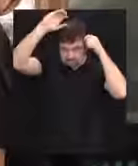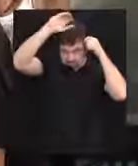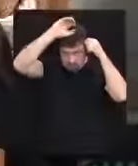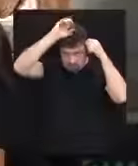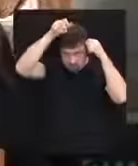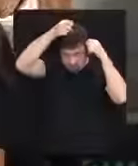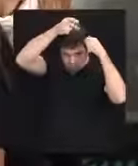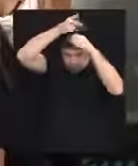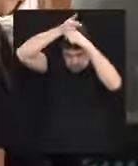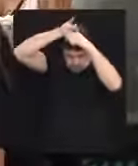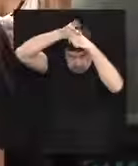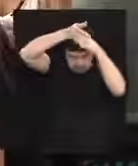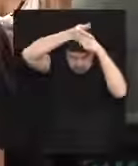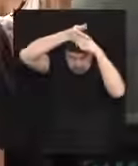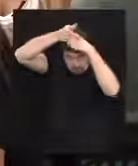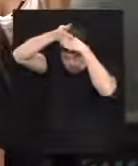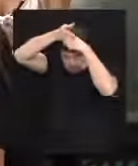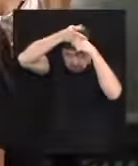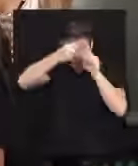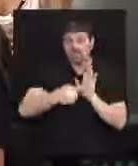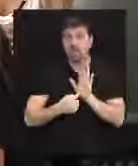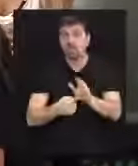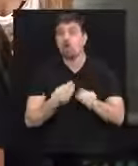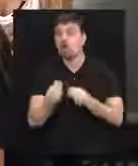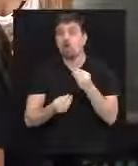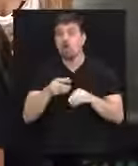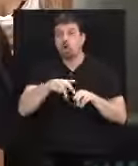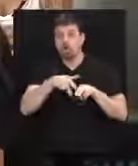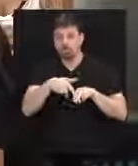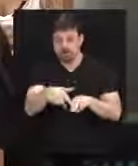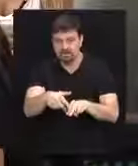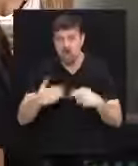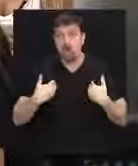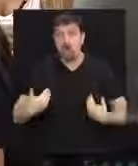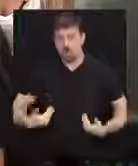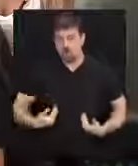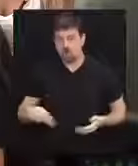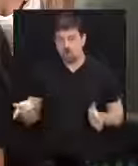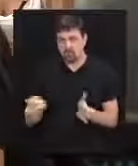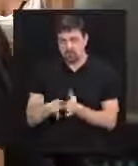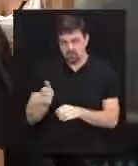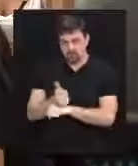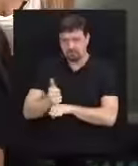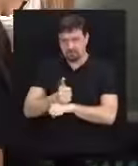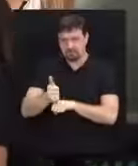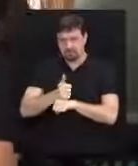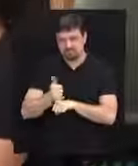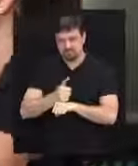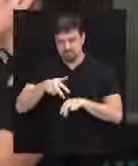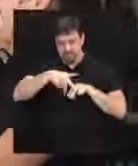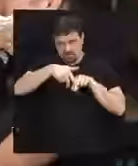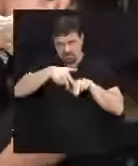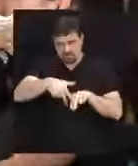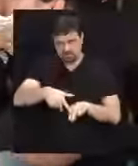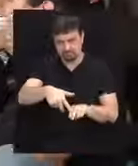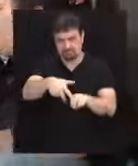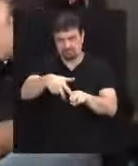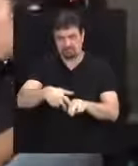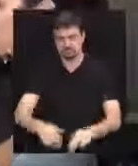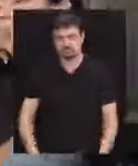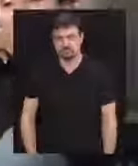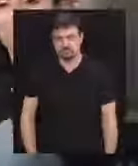com a câmera que a gente tem que usar na cabeça, pra fazer esse negócio, a gente podia mostrar como é que é andar de skate no corpo de um skatista. Então vamos lá, né? Então